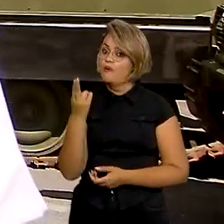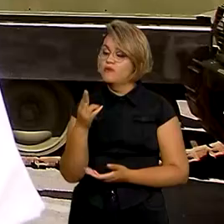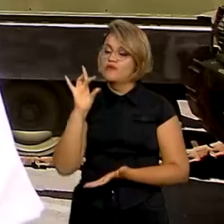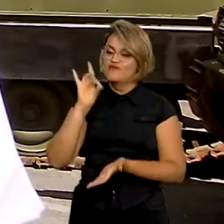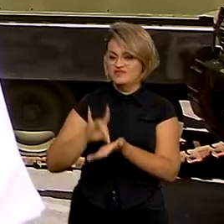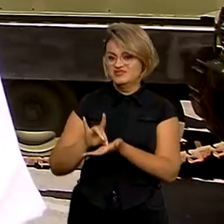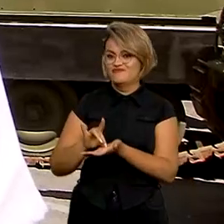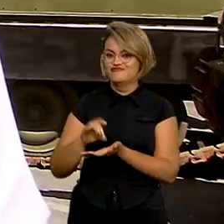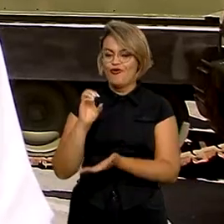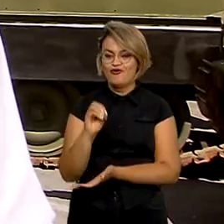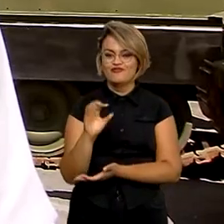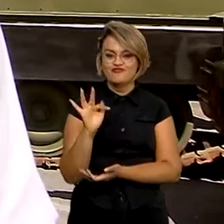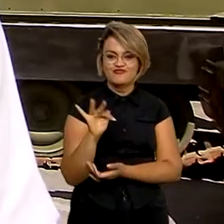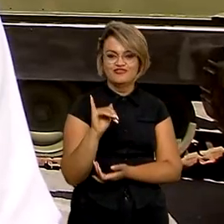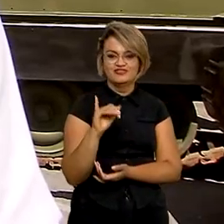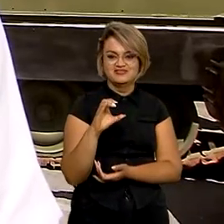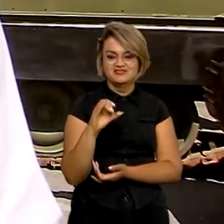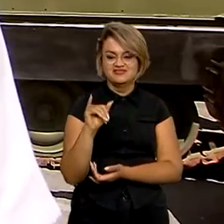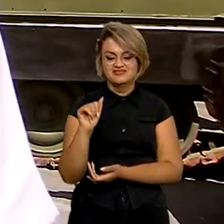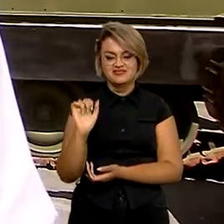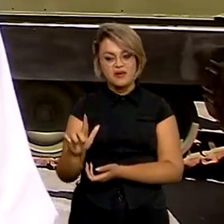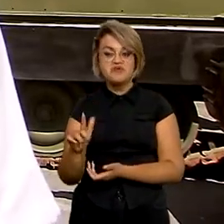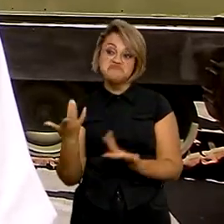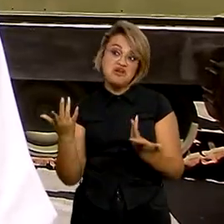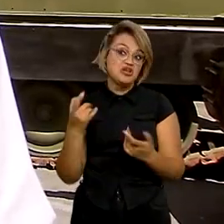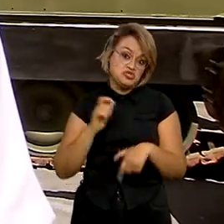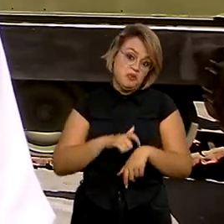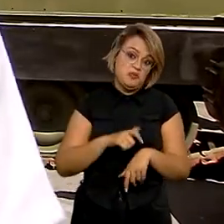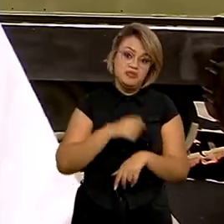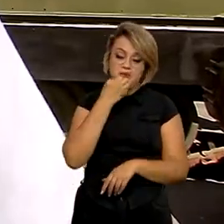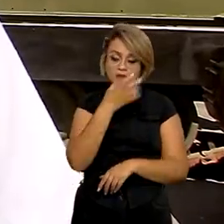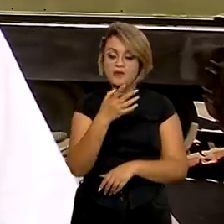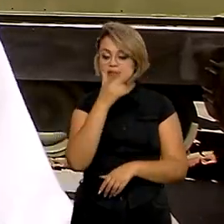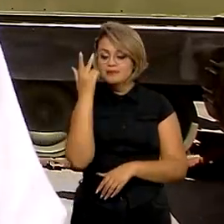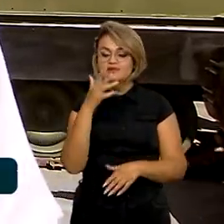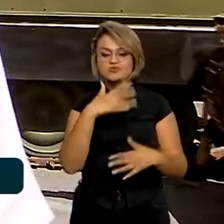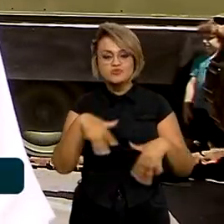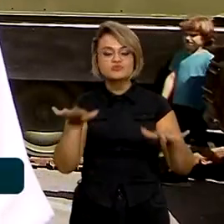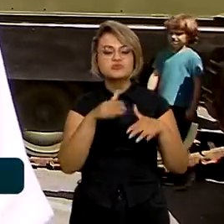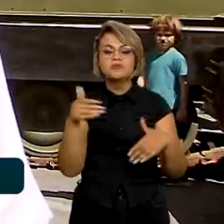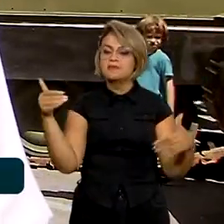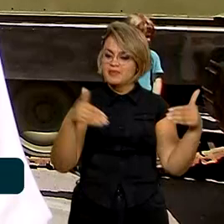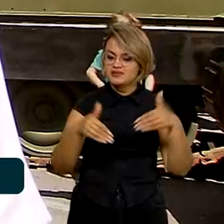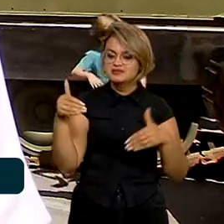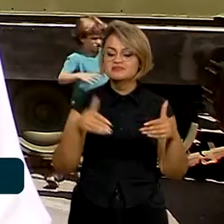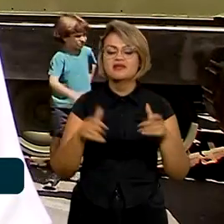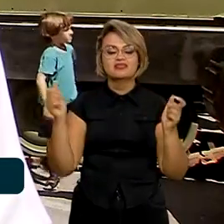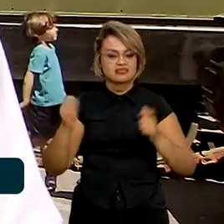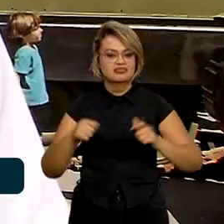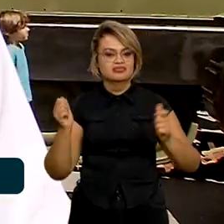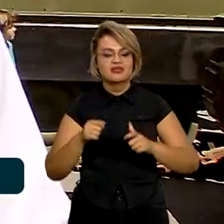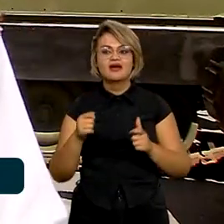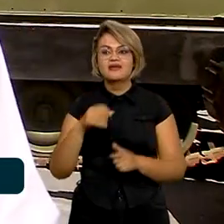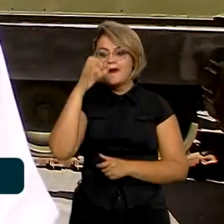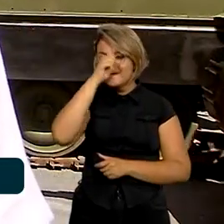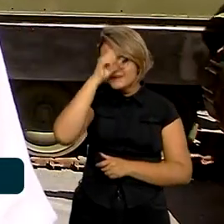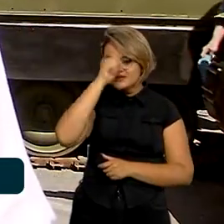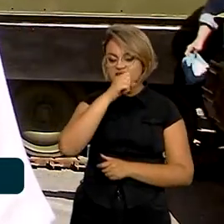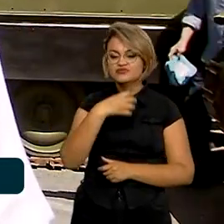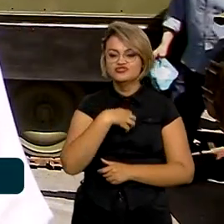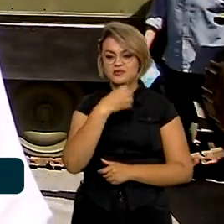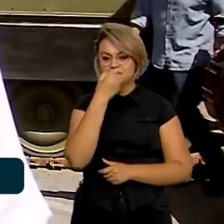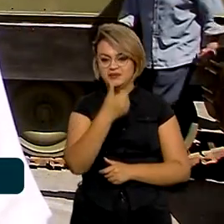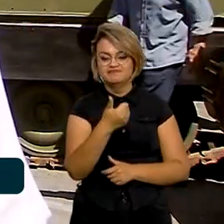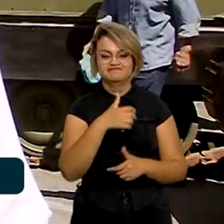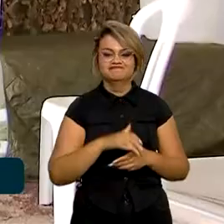na Força. Então, eu acho que é um momento oportuno para que todos possam conhecer e sair daqui instruído da melhor forma de